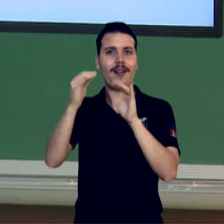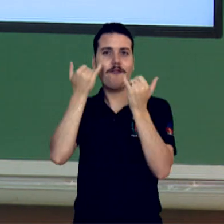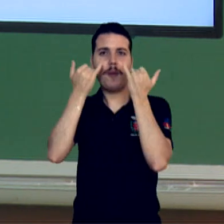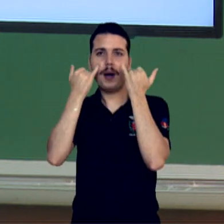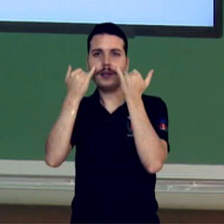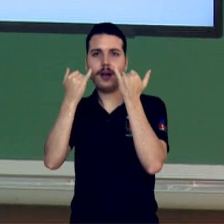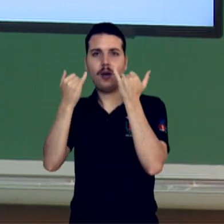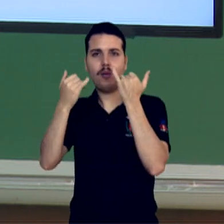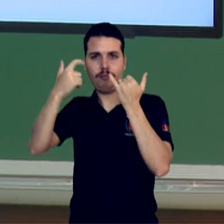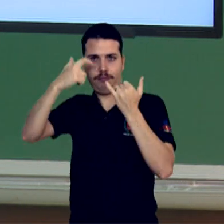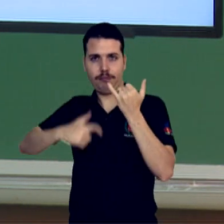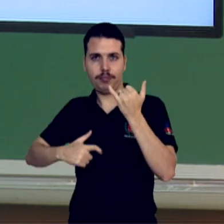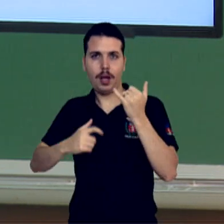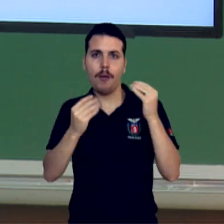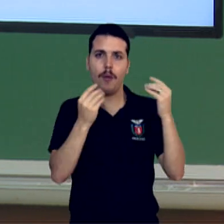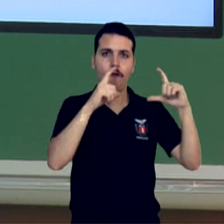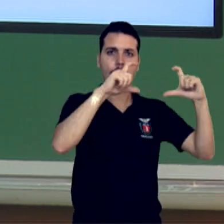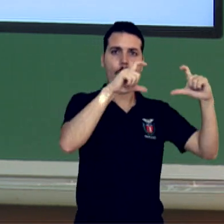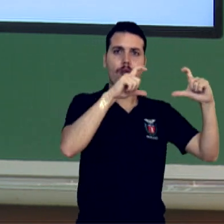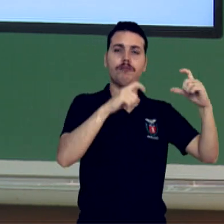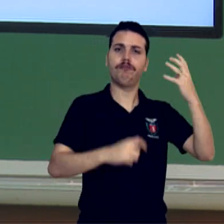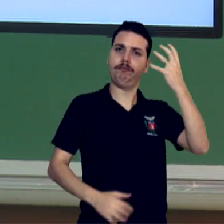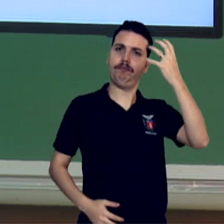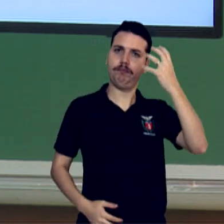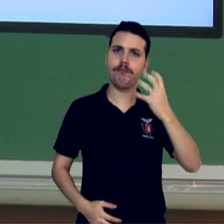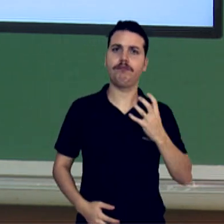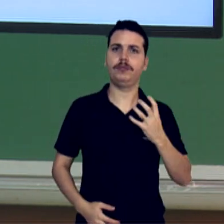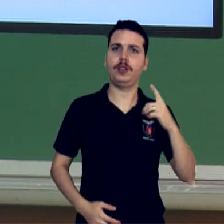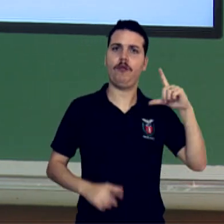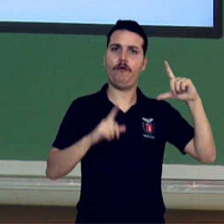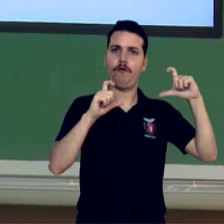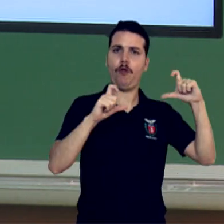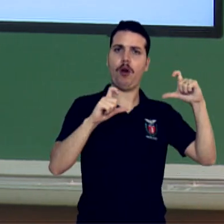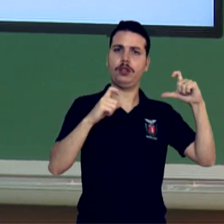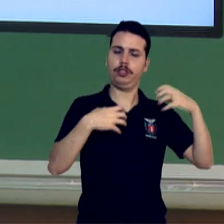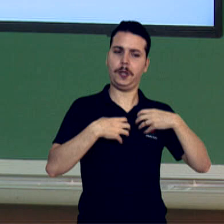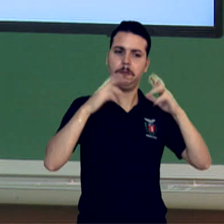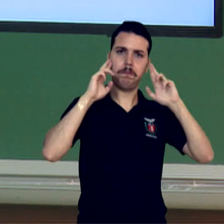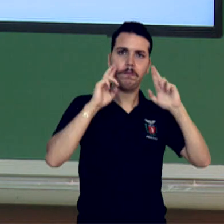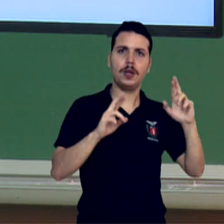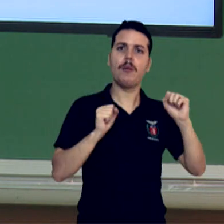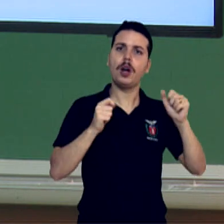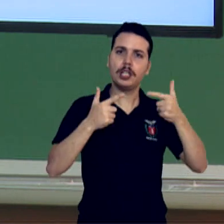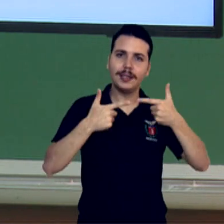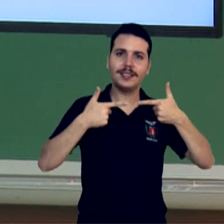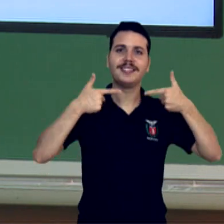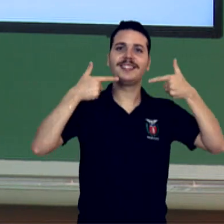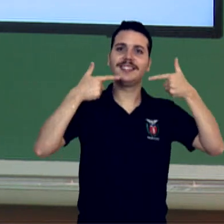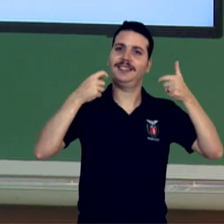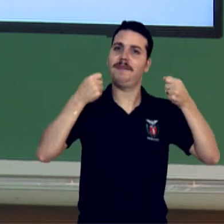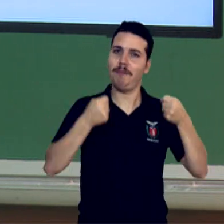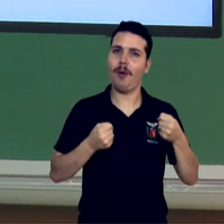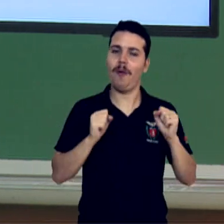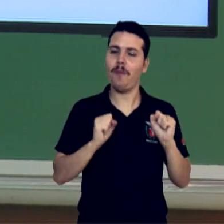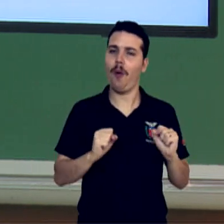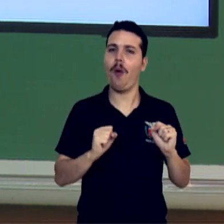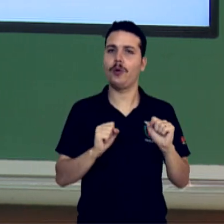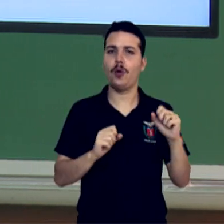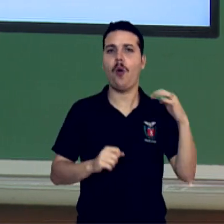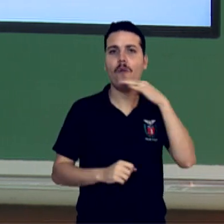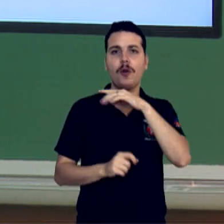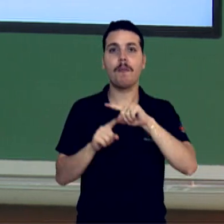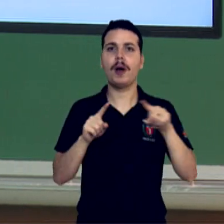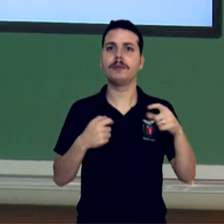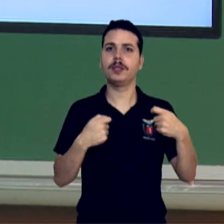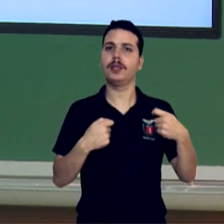pessoais, mas tem que ser uma foto séria, uma foto respeitosa. Você pode estar sorrindo, claro, óbvio, mas ela tem que ter